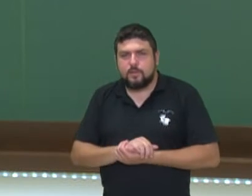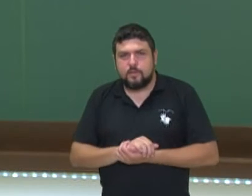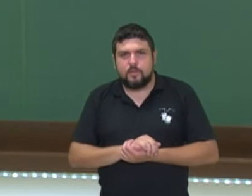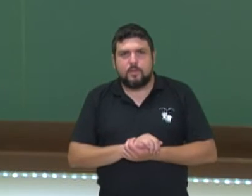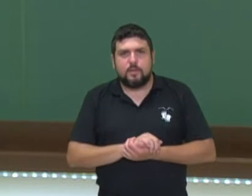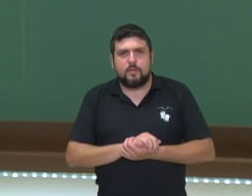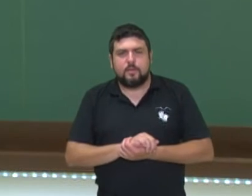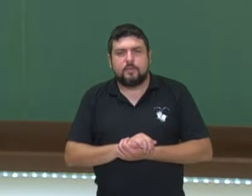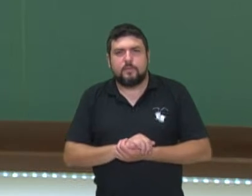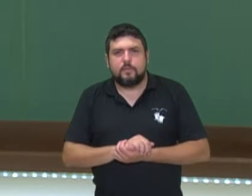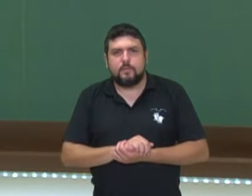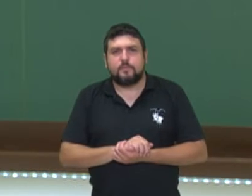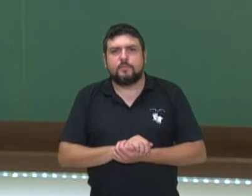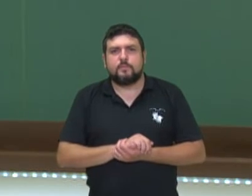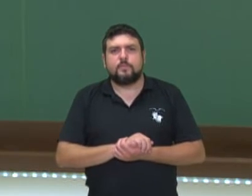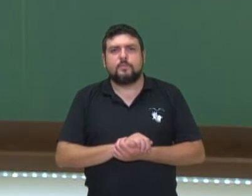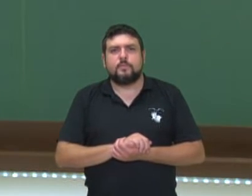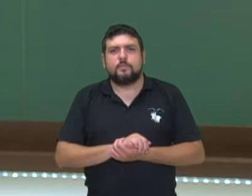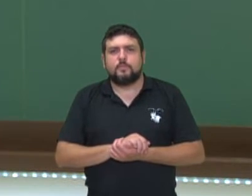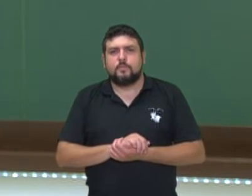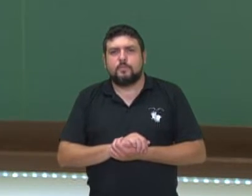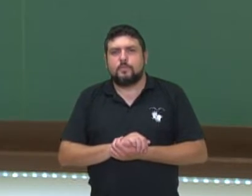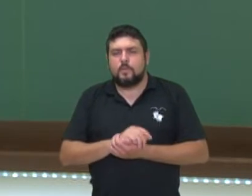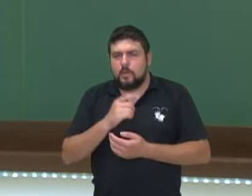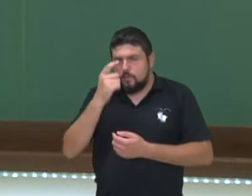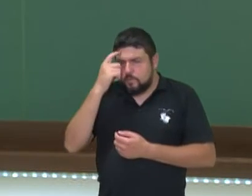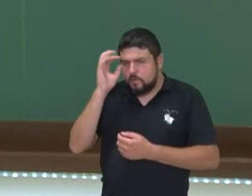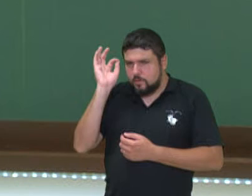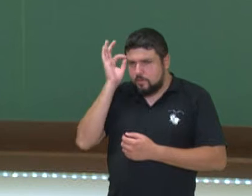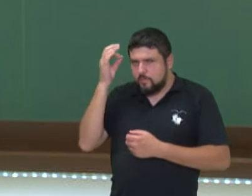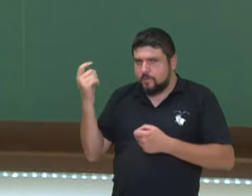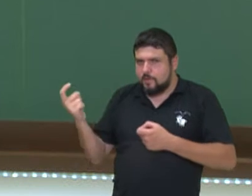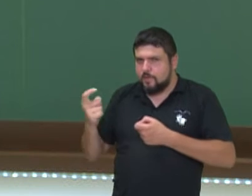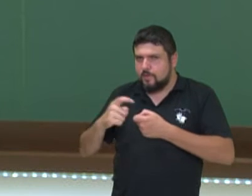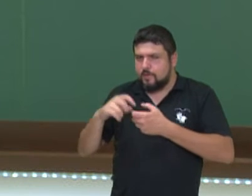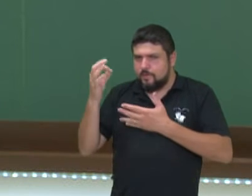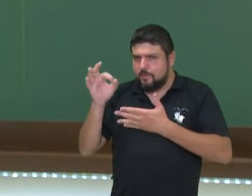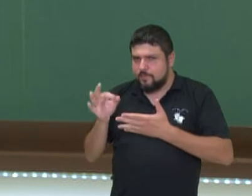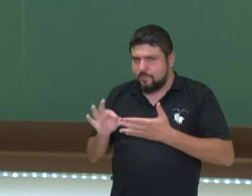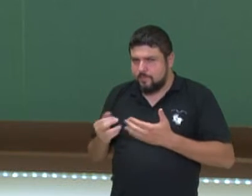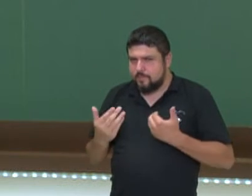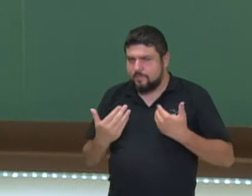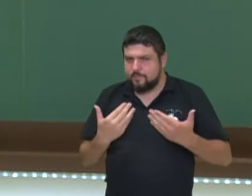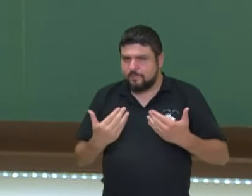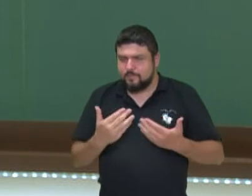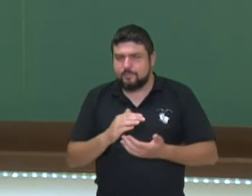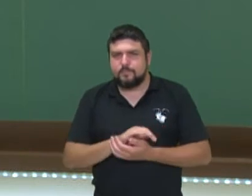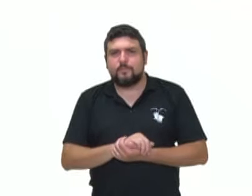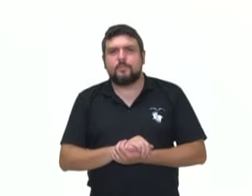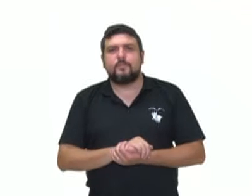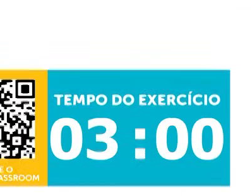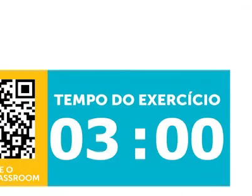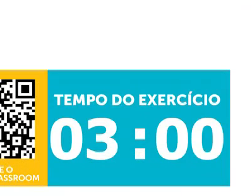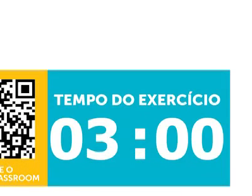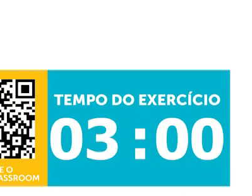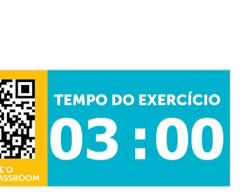escola limpa e bem organizada? Pensem aí, daqui a pouquinho a gente volta com a correção.